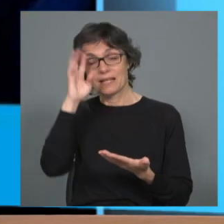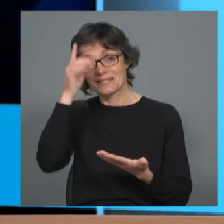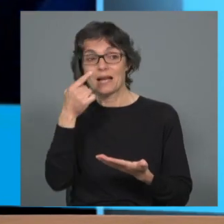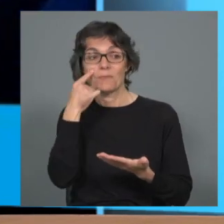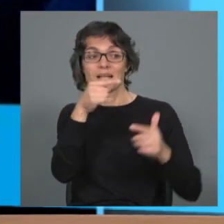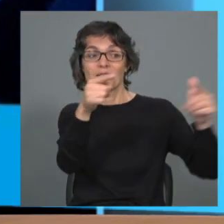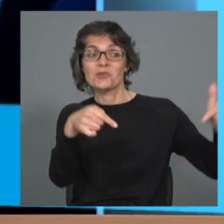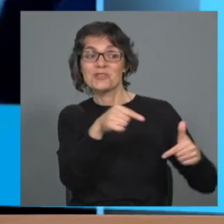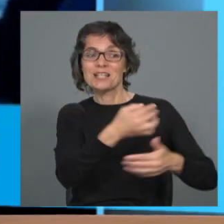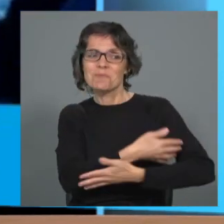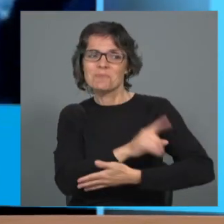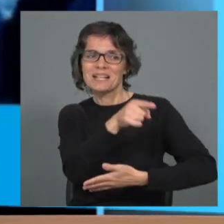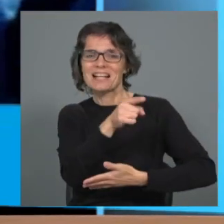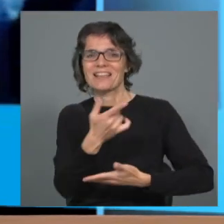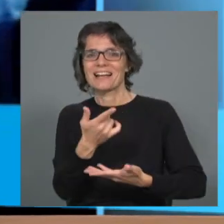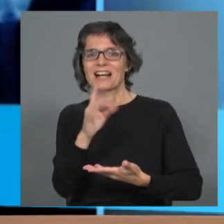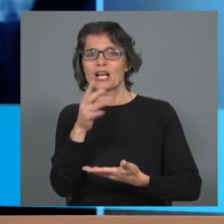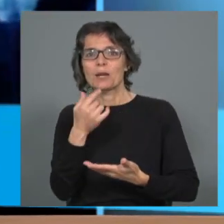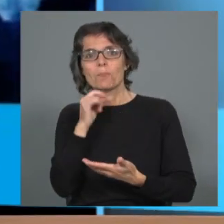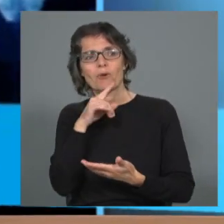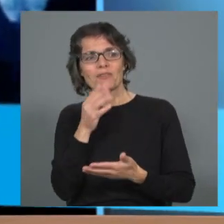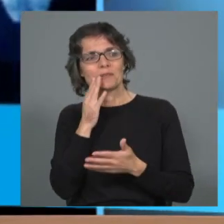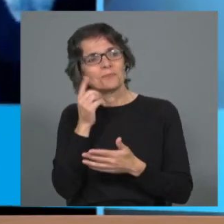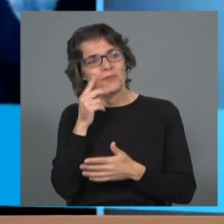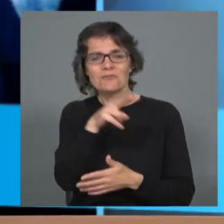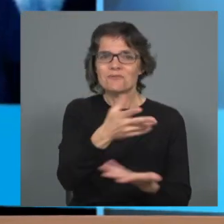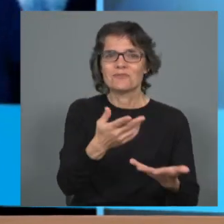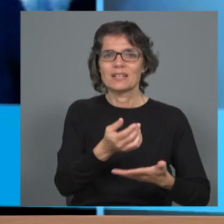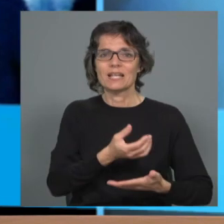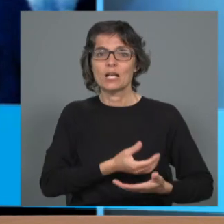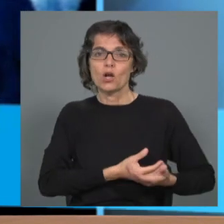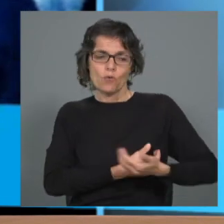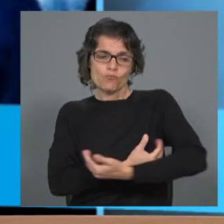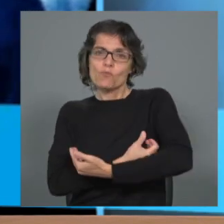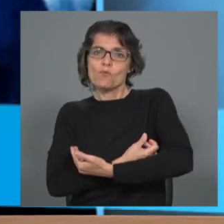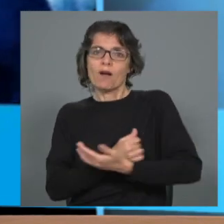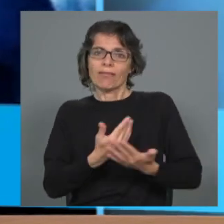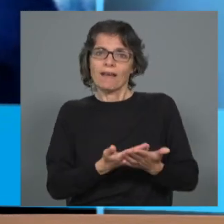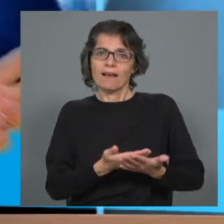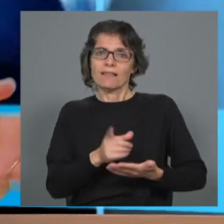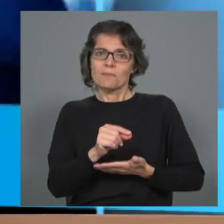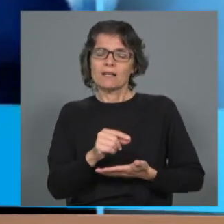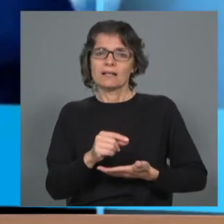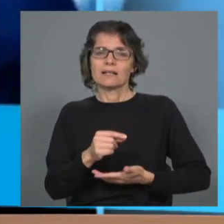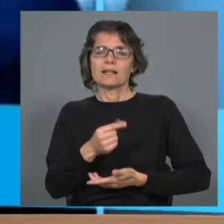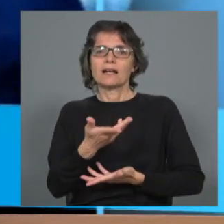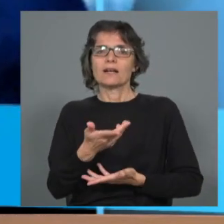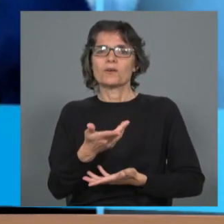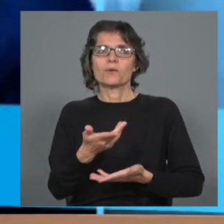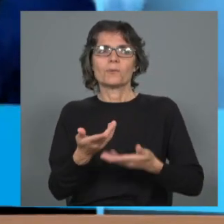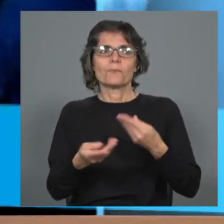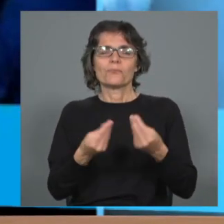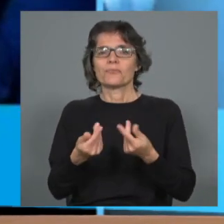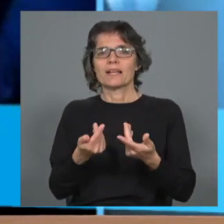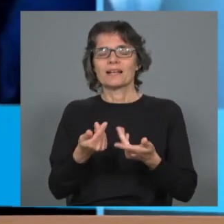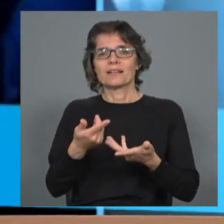bebés, vão vê-los quando é preciso, amamentar se for caso disso, dar de almoço, estar um bocadinho